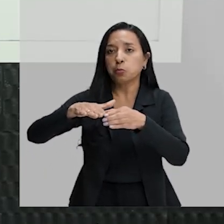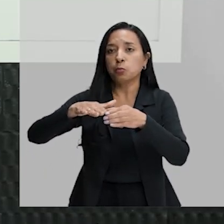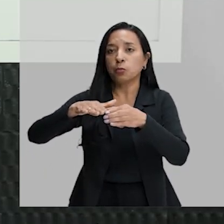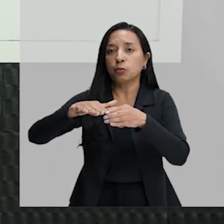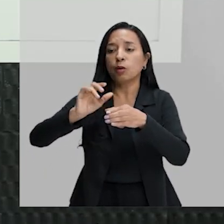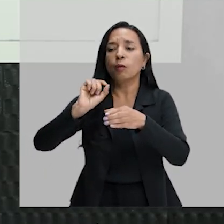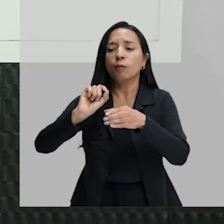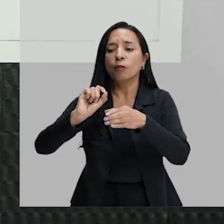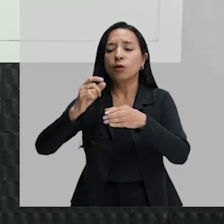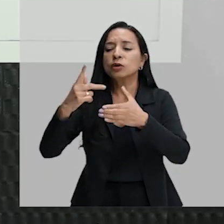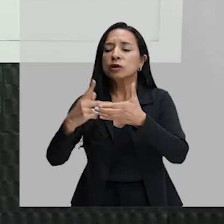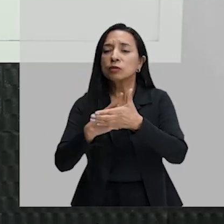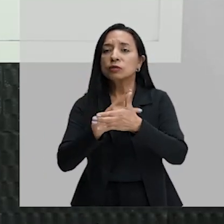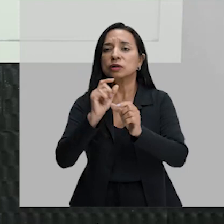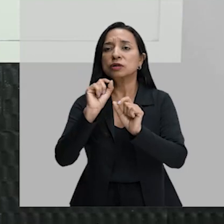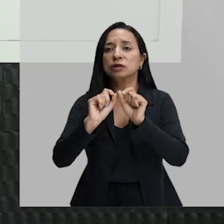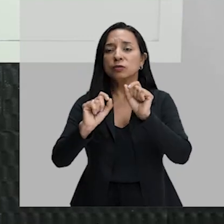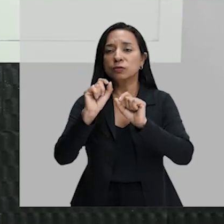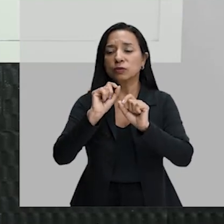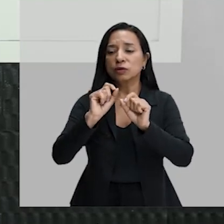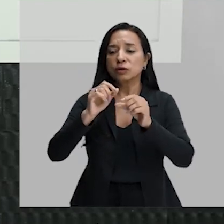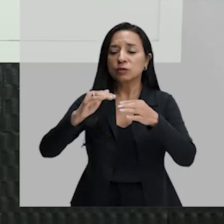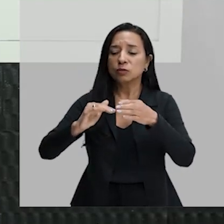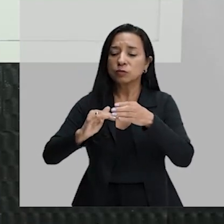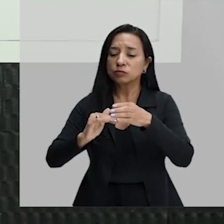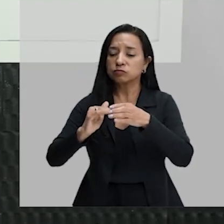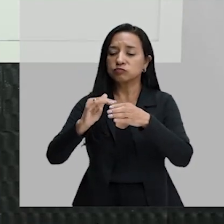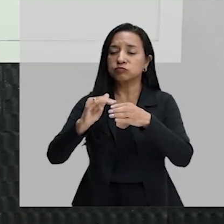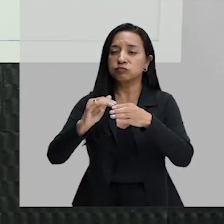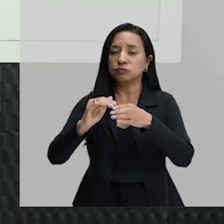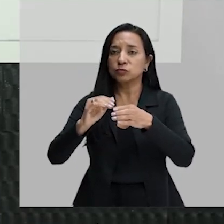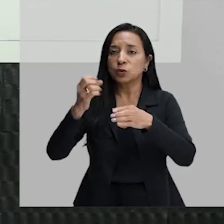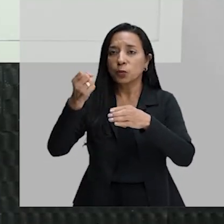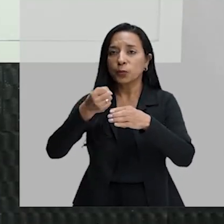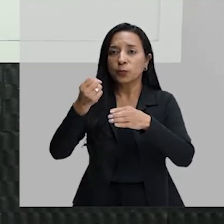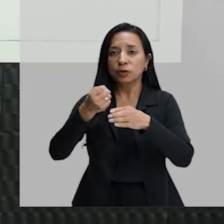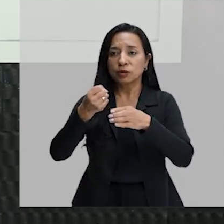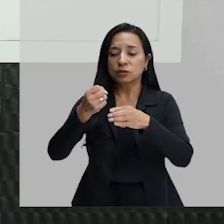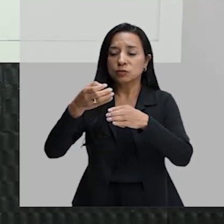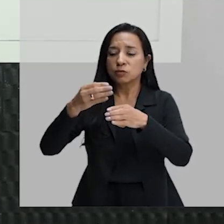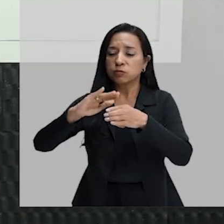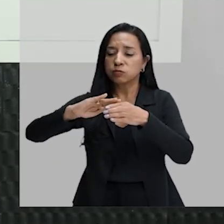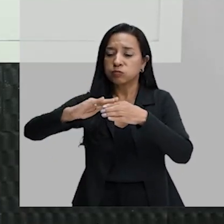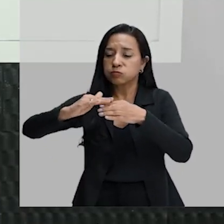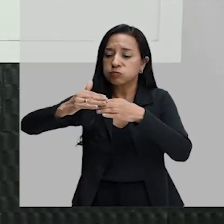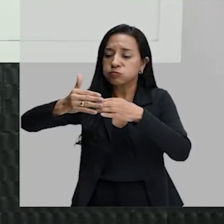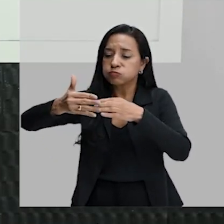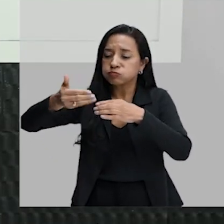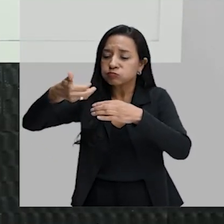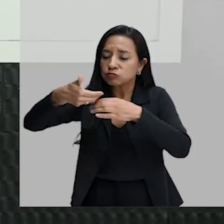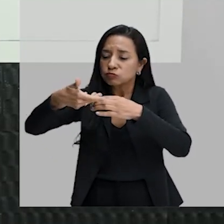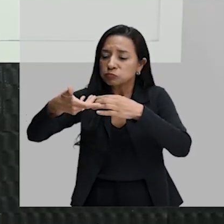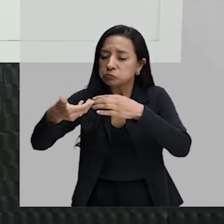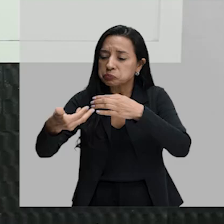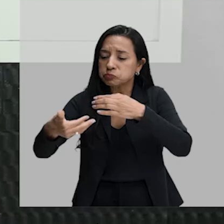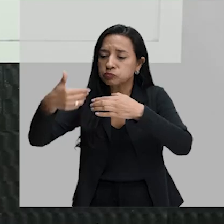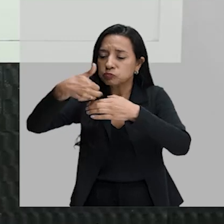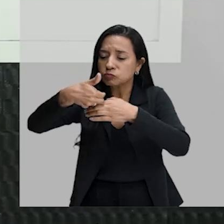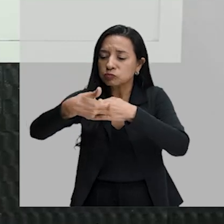também deste líquido, né, como acontece lá no leite, ele derramar, certo?